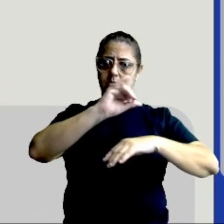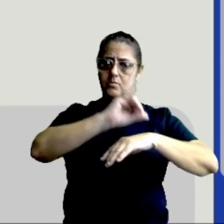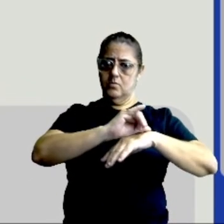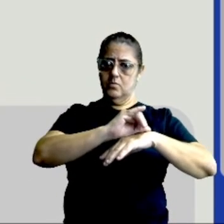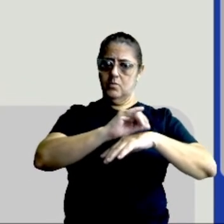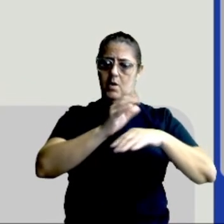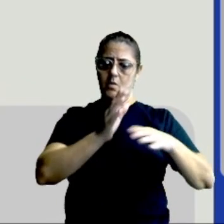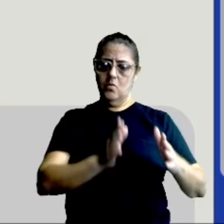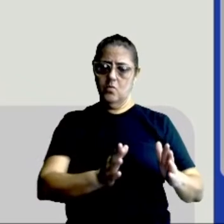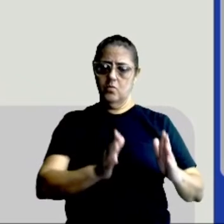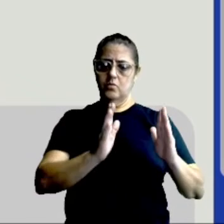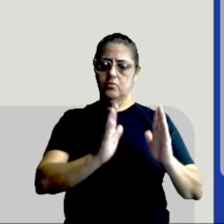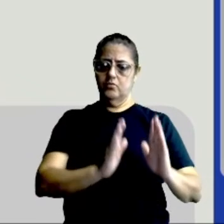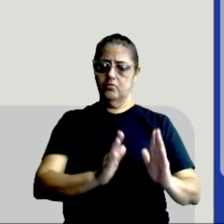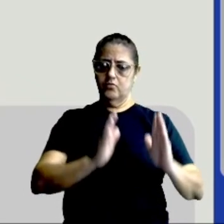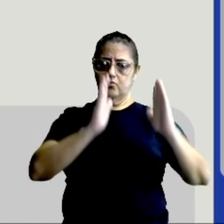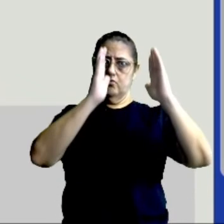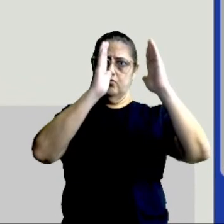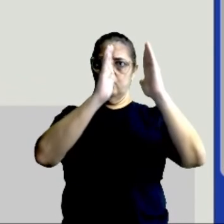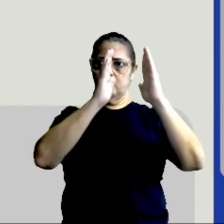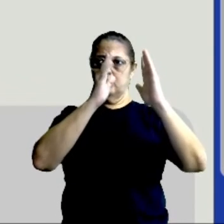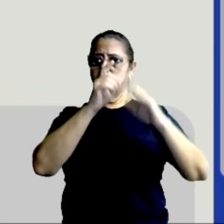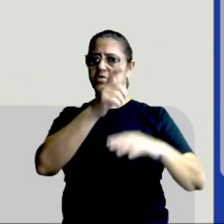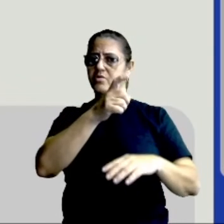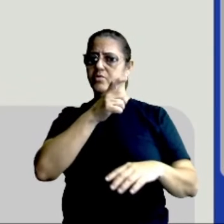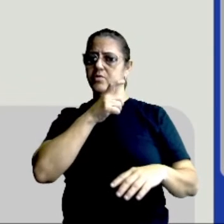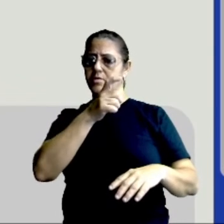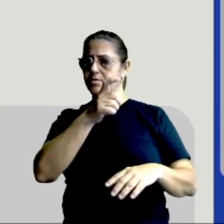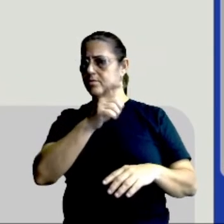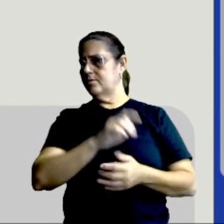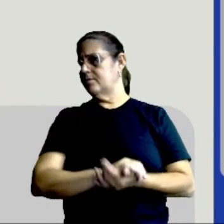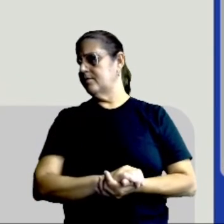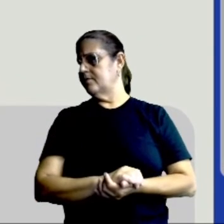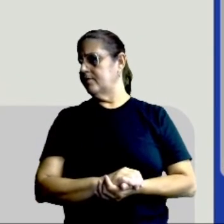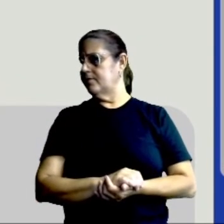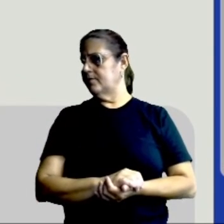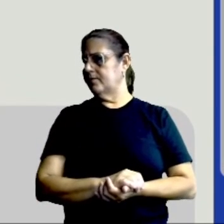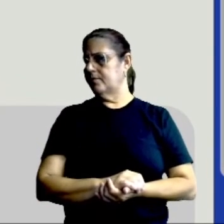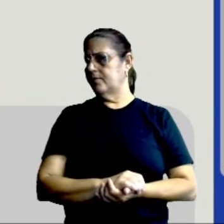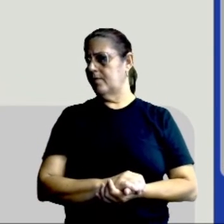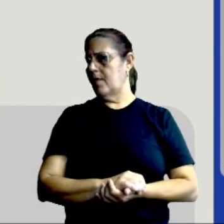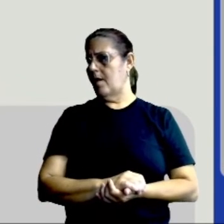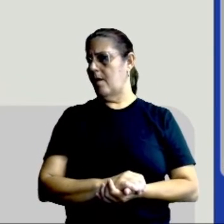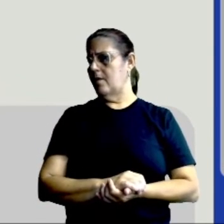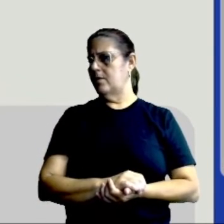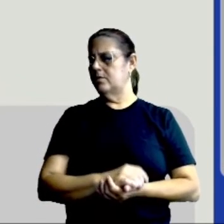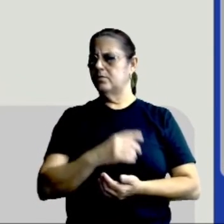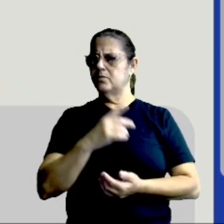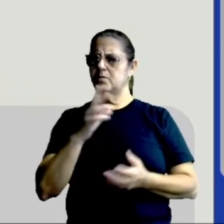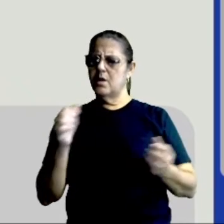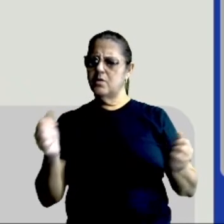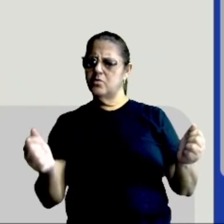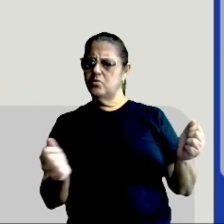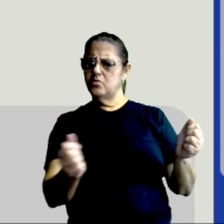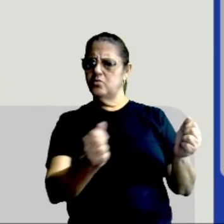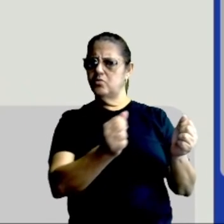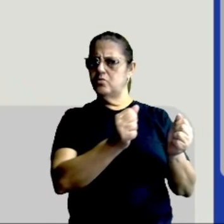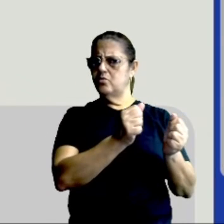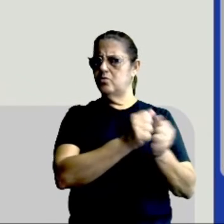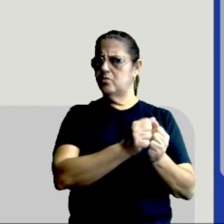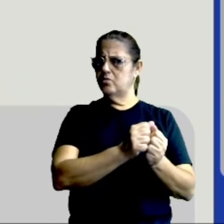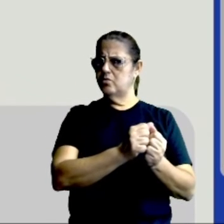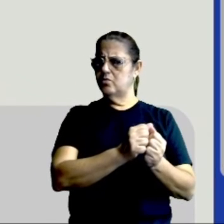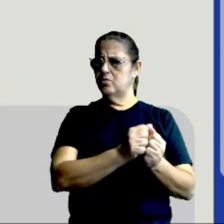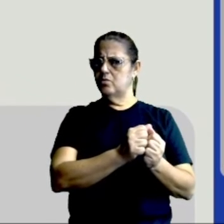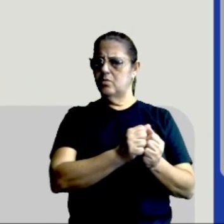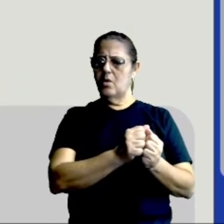está chamando de X, não é? Então, a gente pode colocar assim, ó, X. Se está tudo junto, qual é a